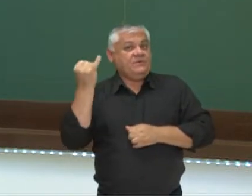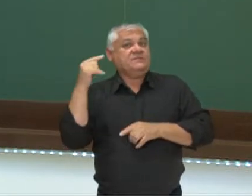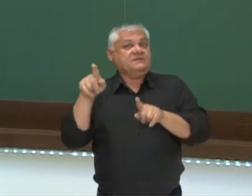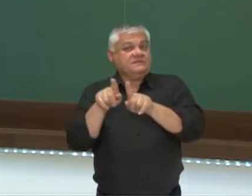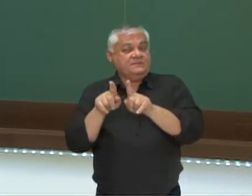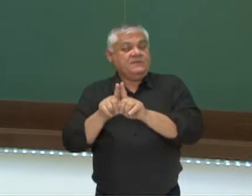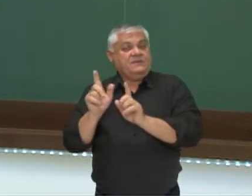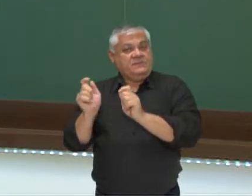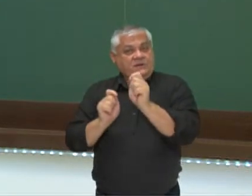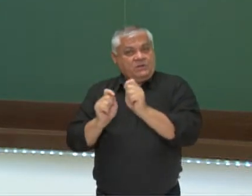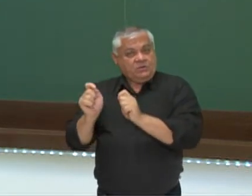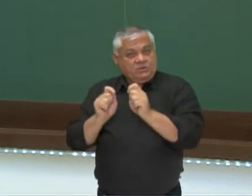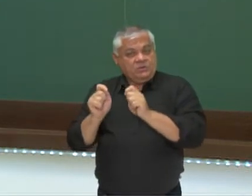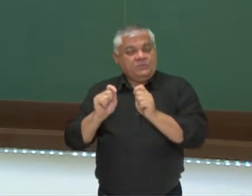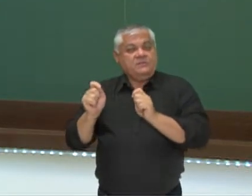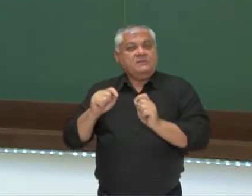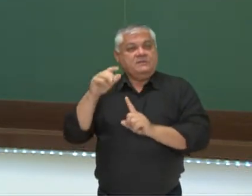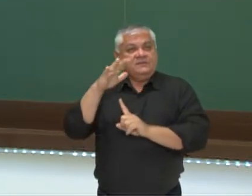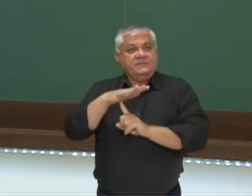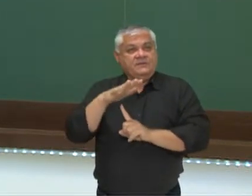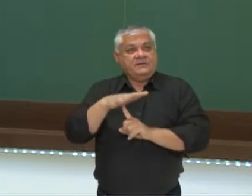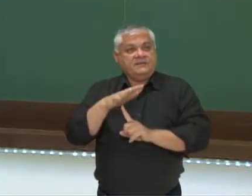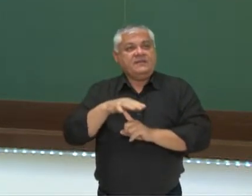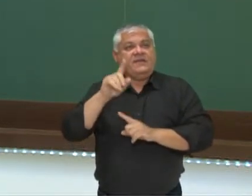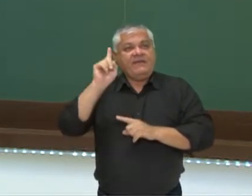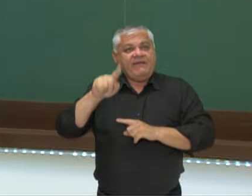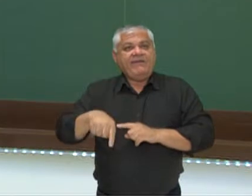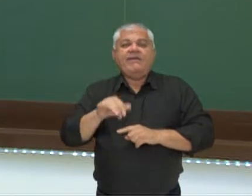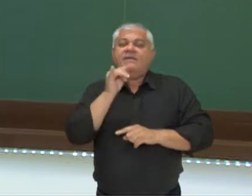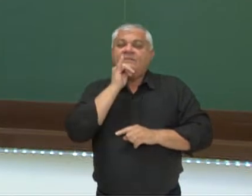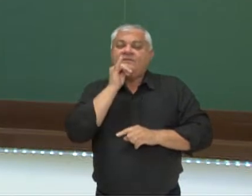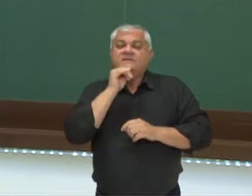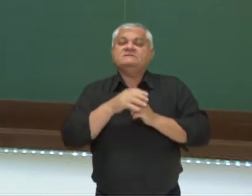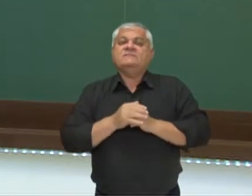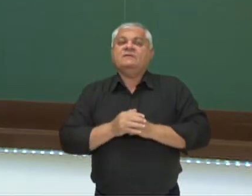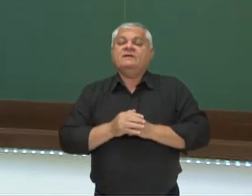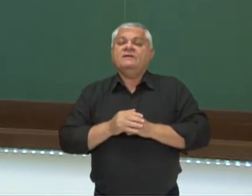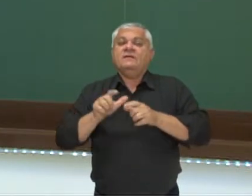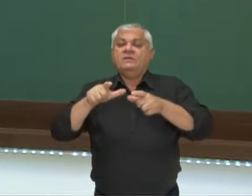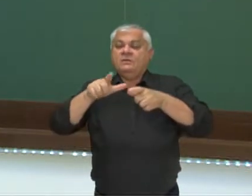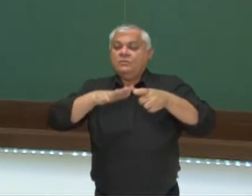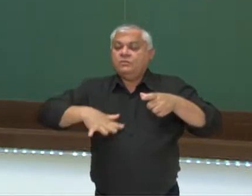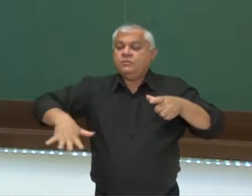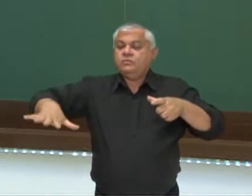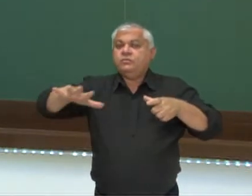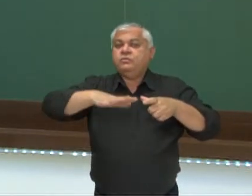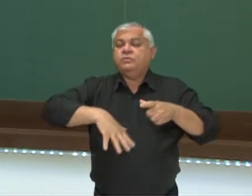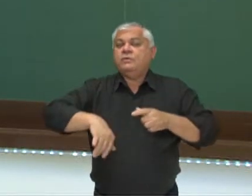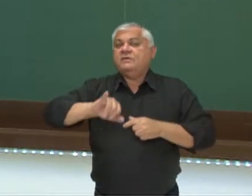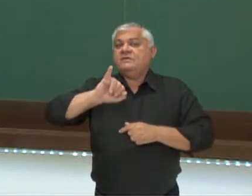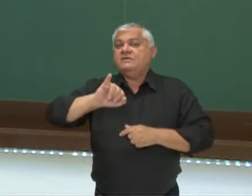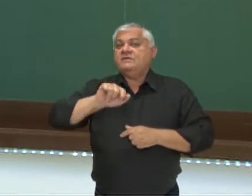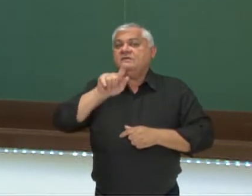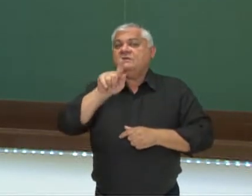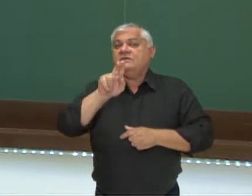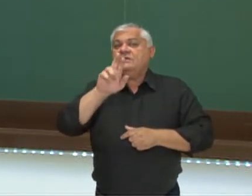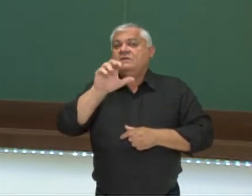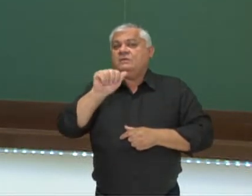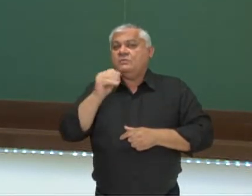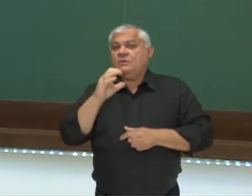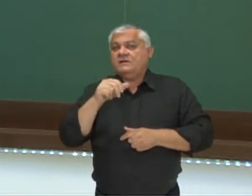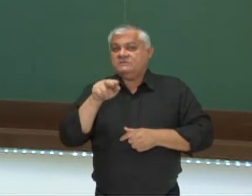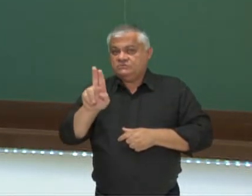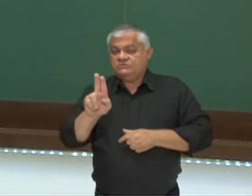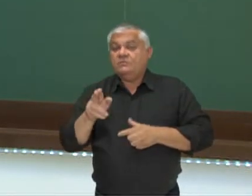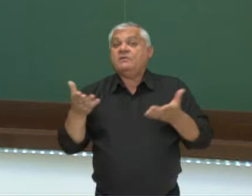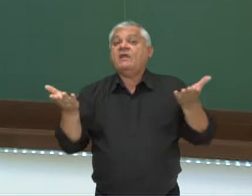economia e para o estado do Paraná é a bacia hidrográfica do Rio Iguaçu, que a gente vai ver na sequência, porque